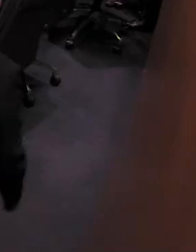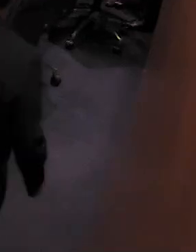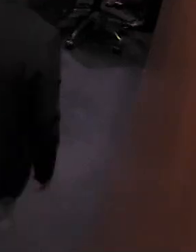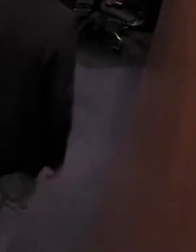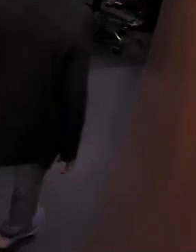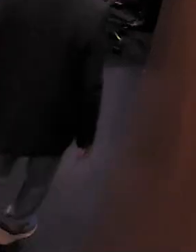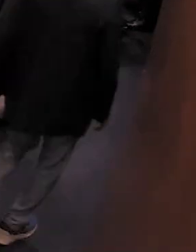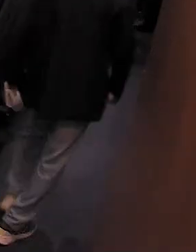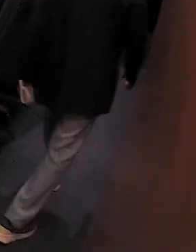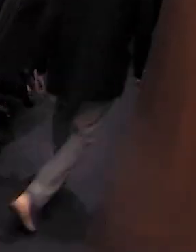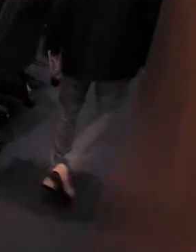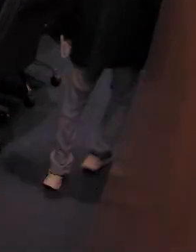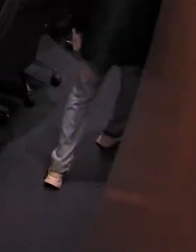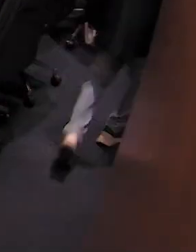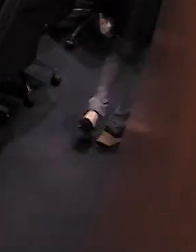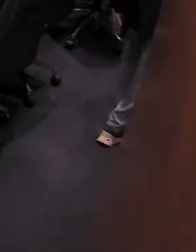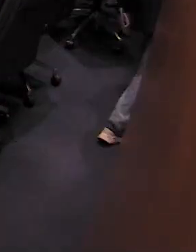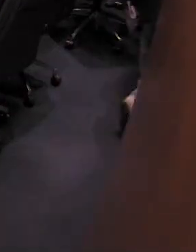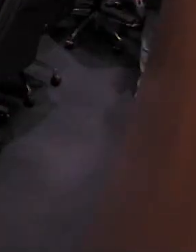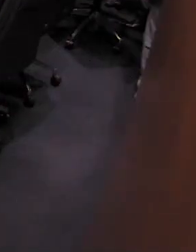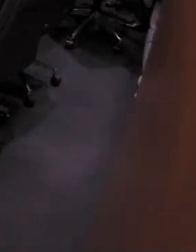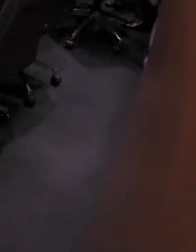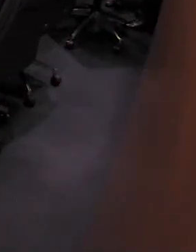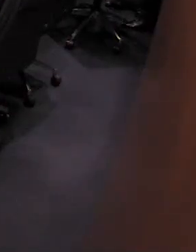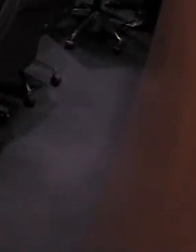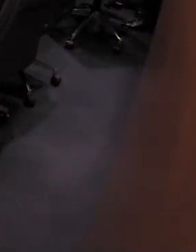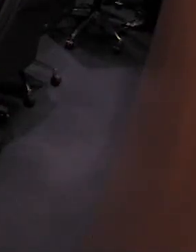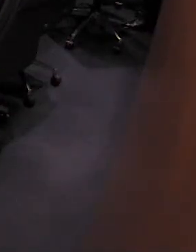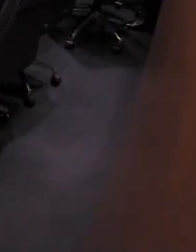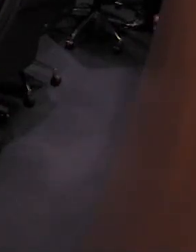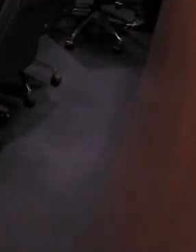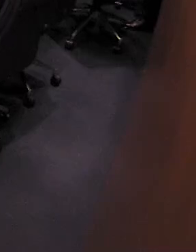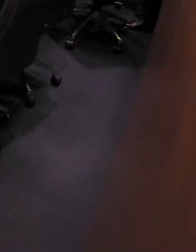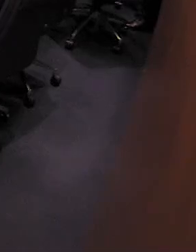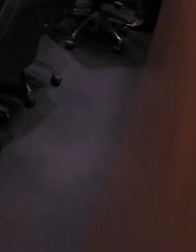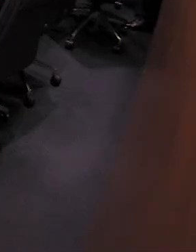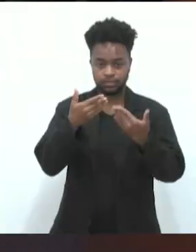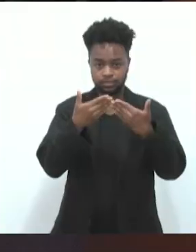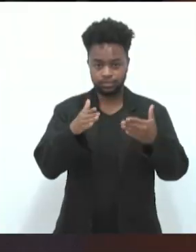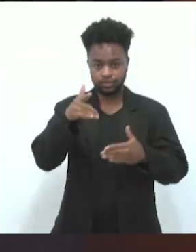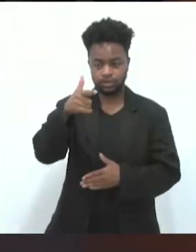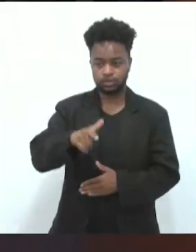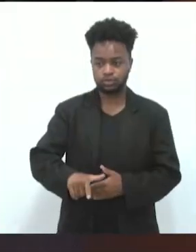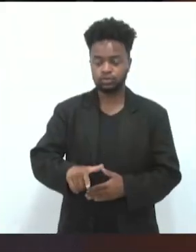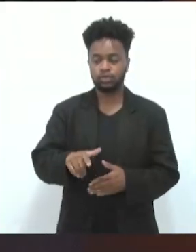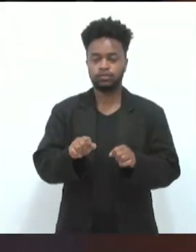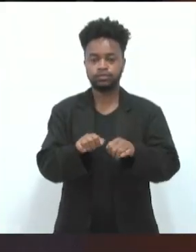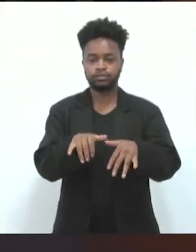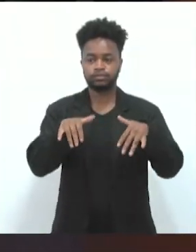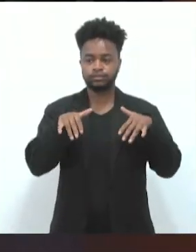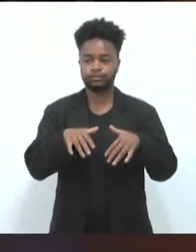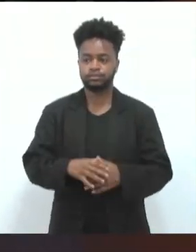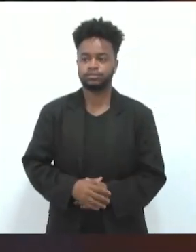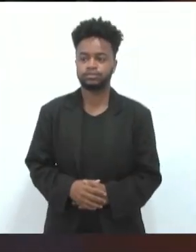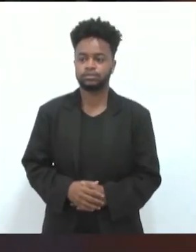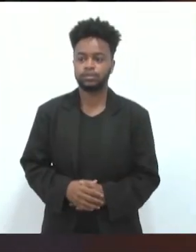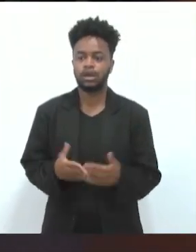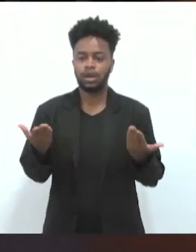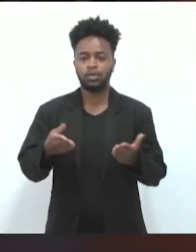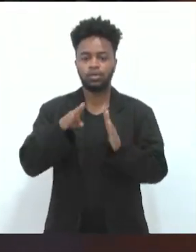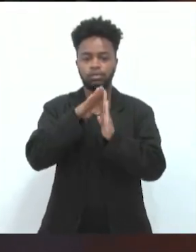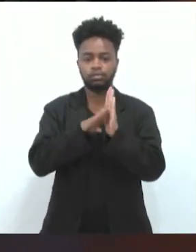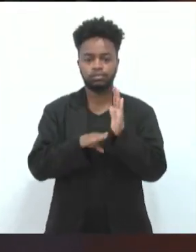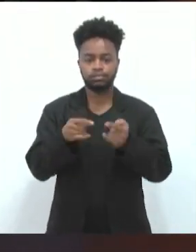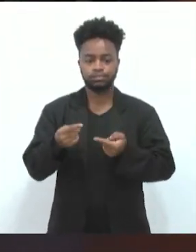Bom dia, deputados, deputadas. Está reaberta a sessão. Passa-se a ordem do